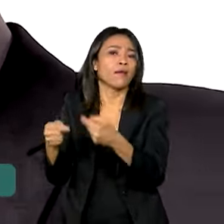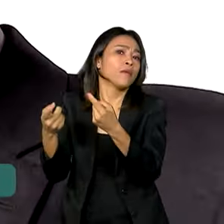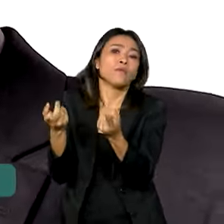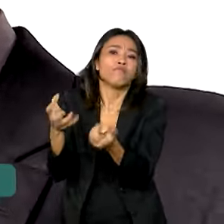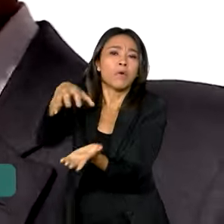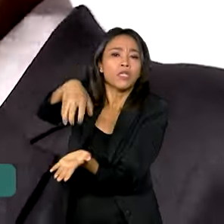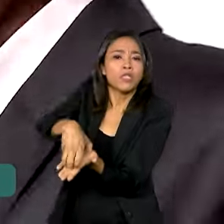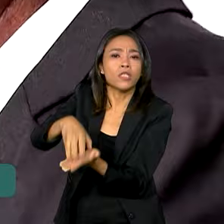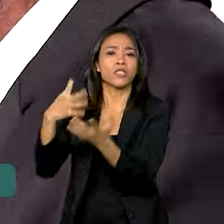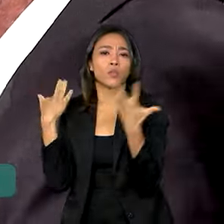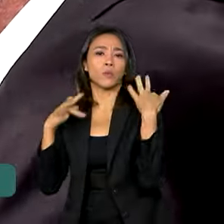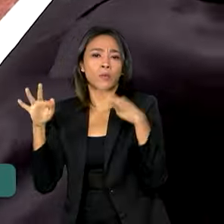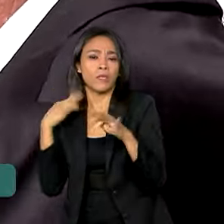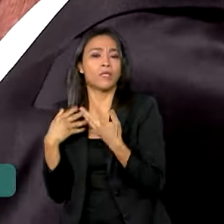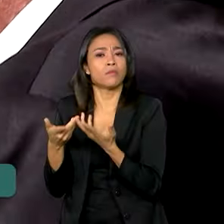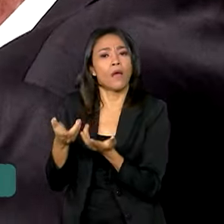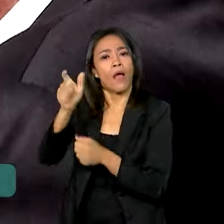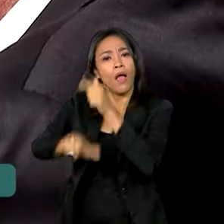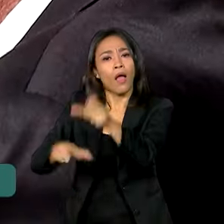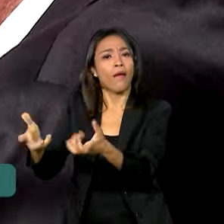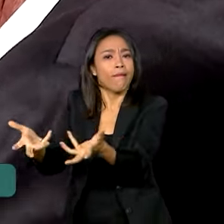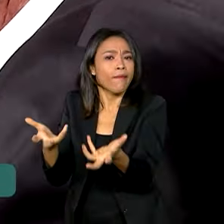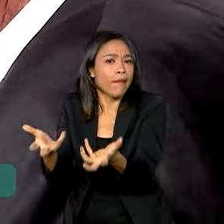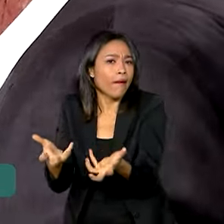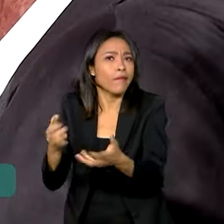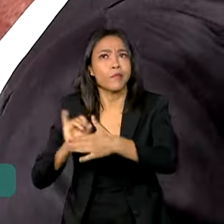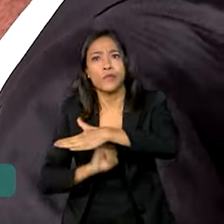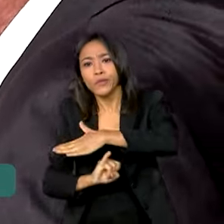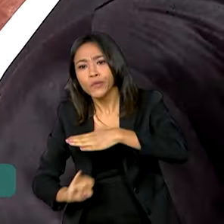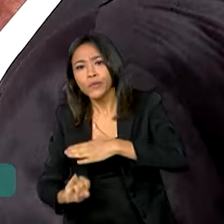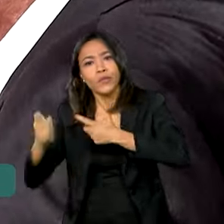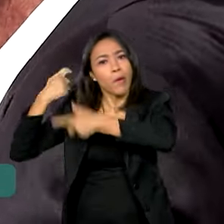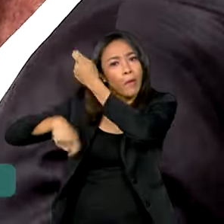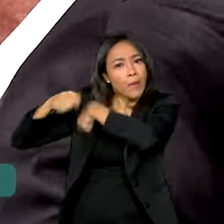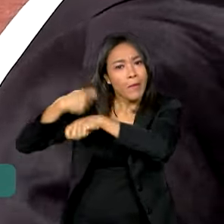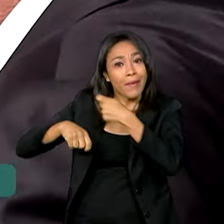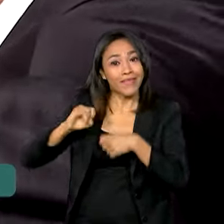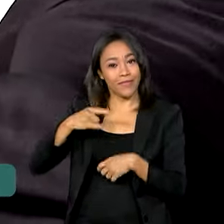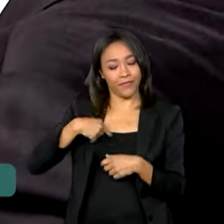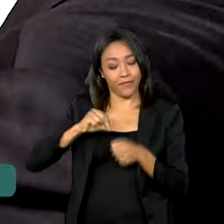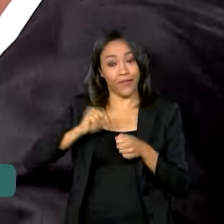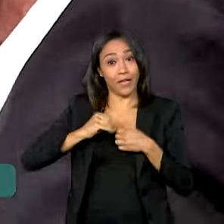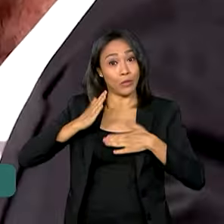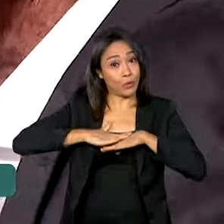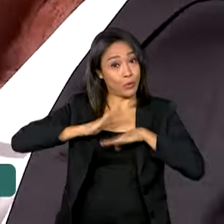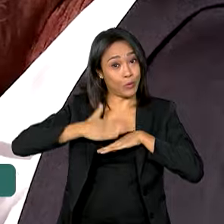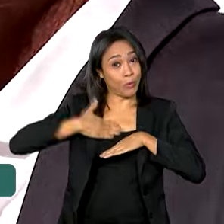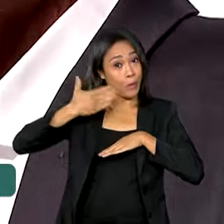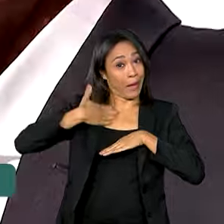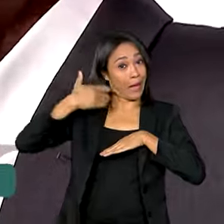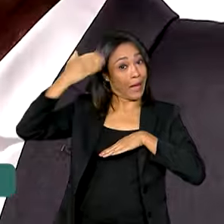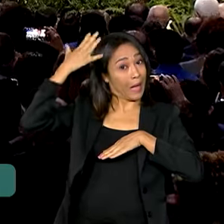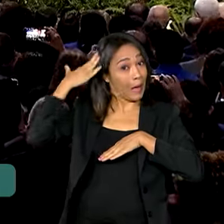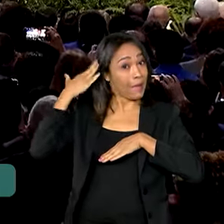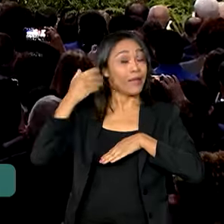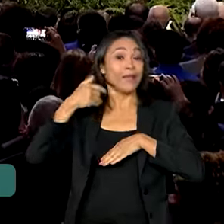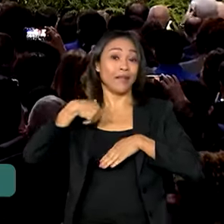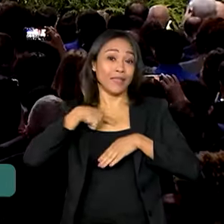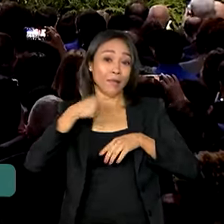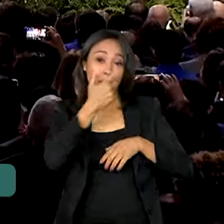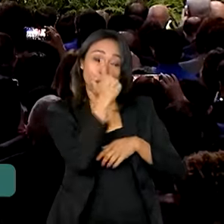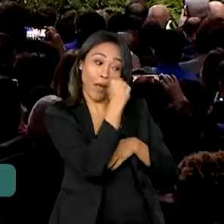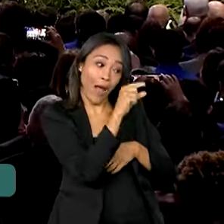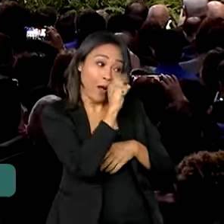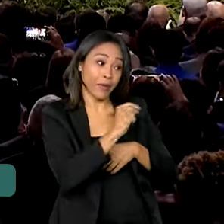de turismo, as pessoas querem fazer um instituto de beleza para ver se faz o meu cabelo e do álcool voltar ao que era quando a